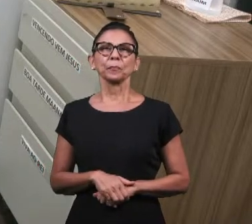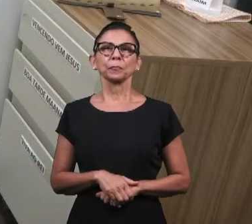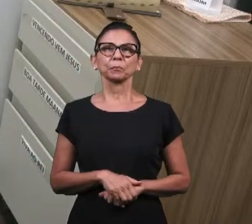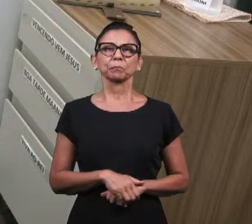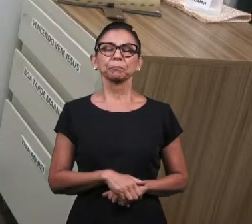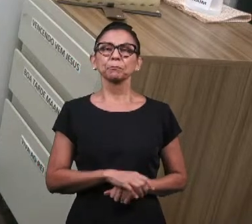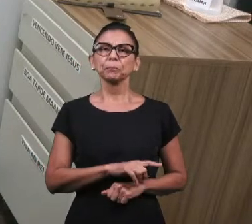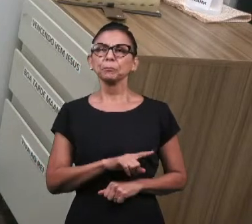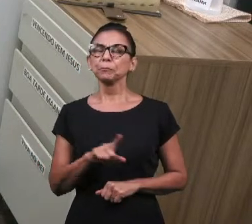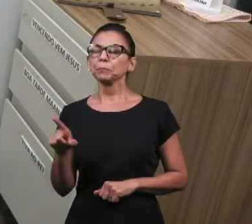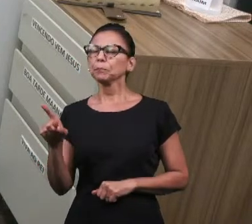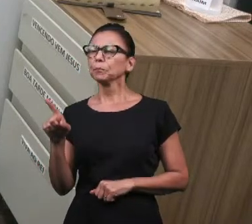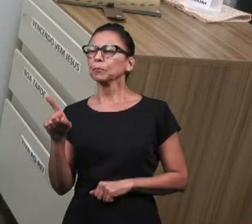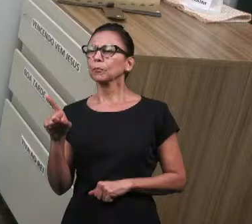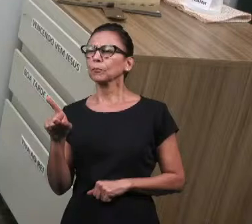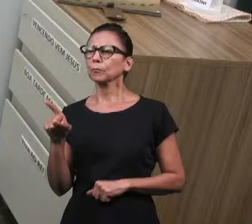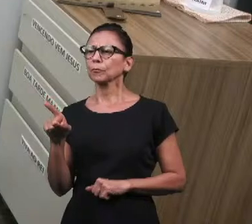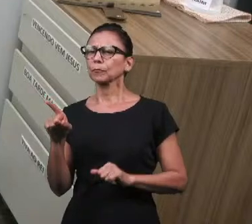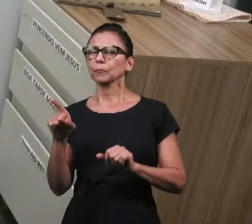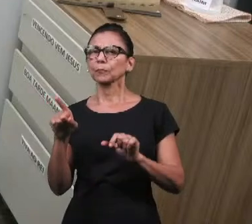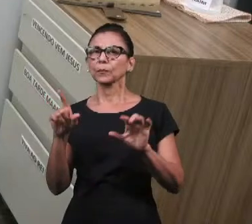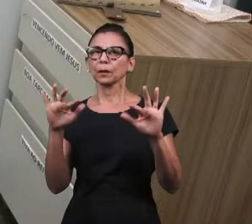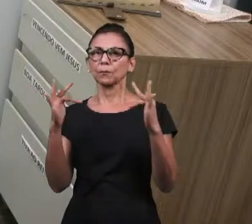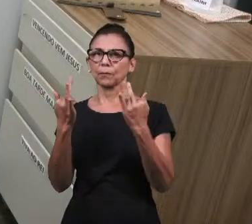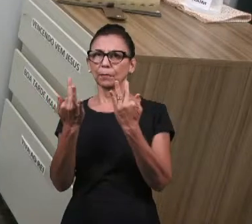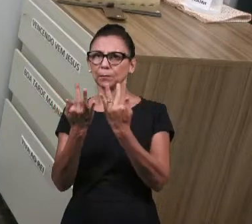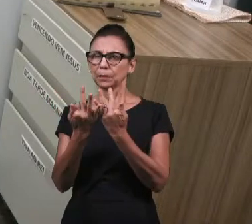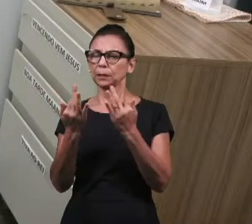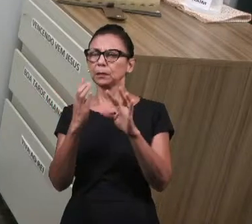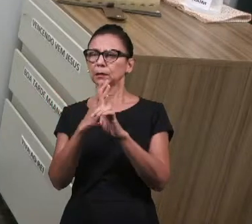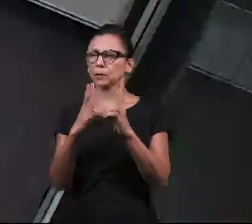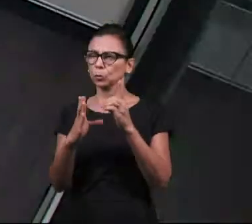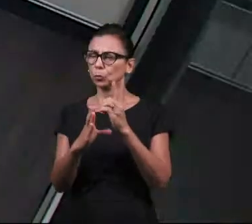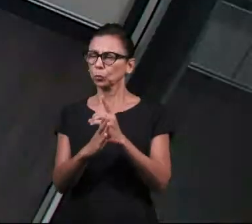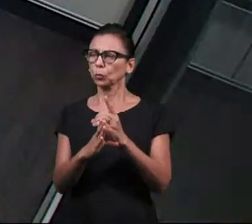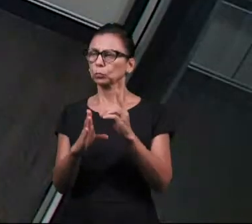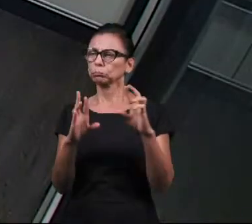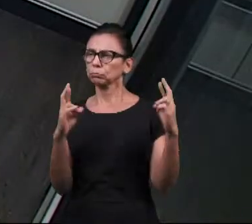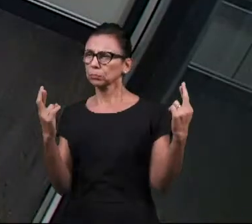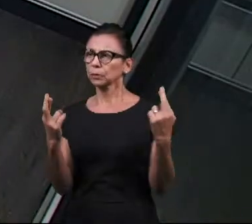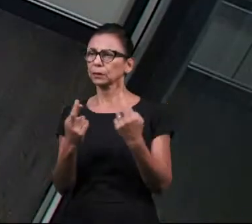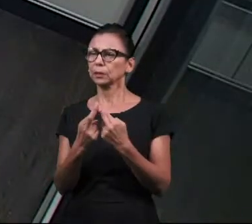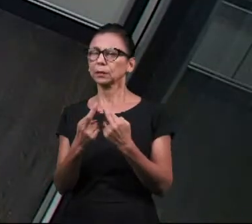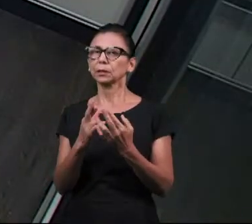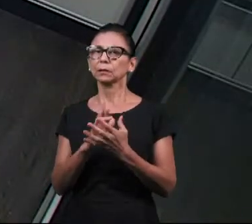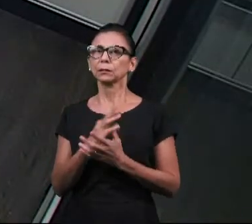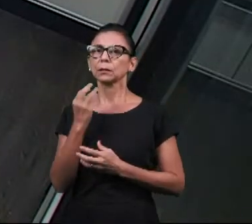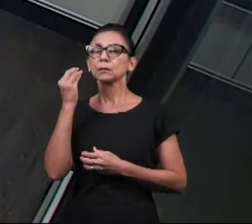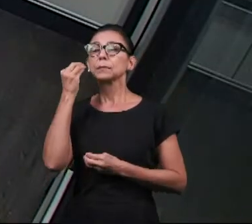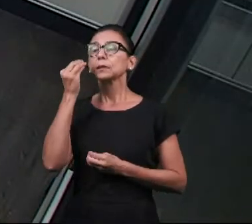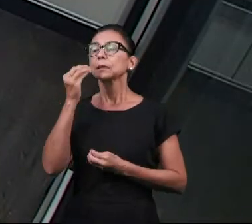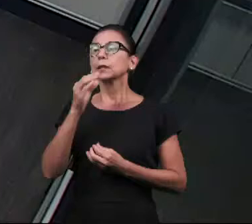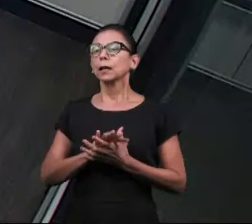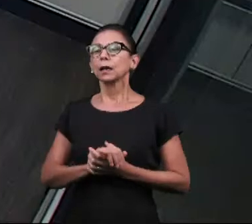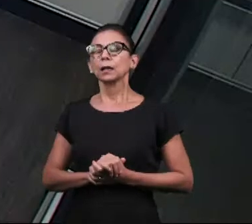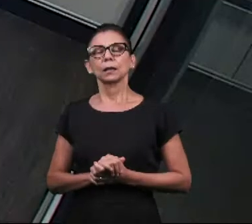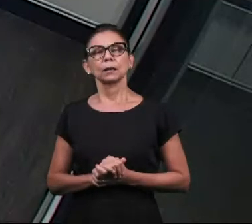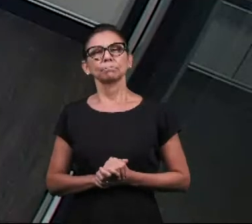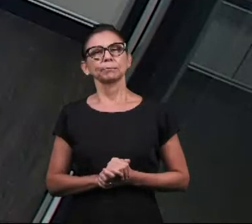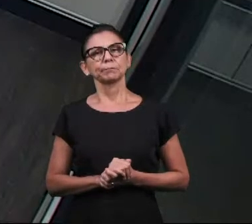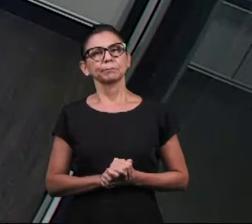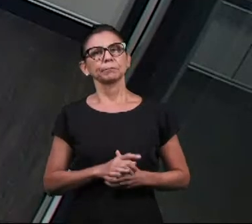culto no lar, a família reunida com seus entes queridos, pastor? É um ambiente de muita